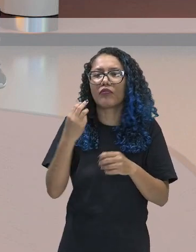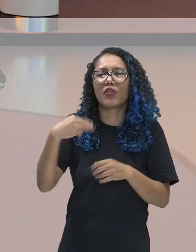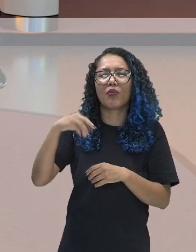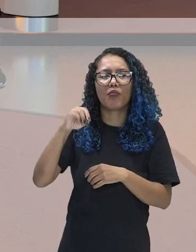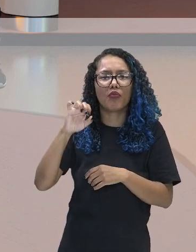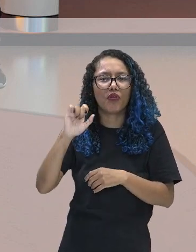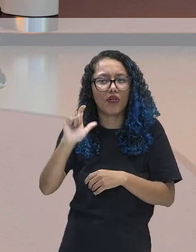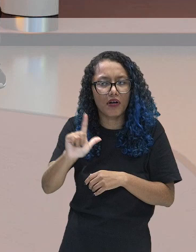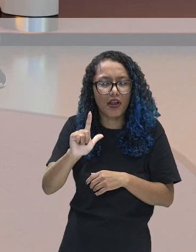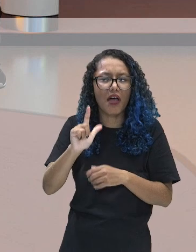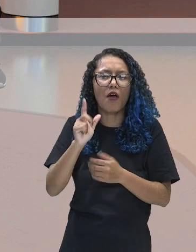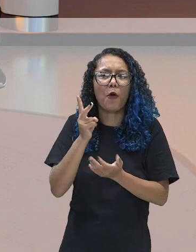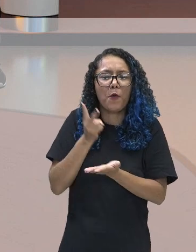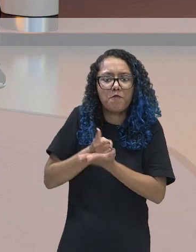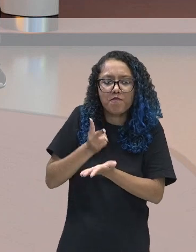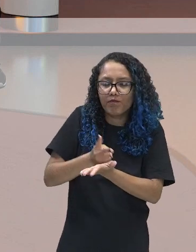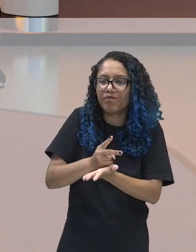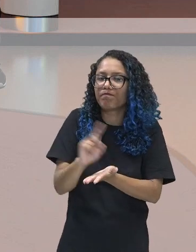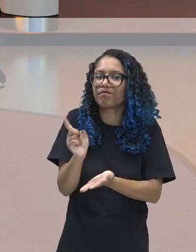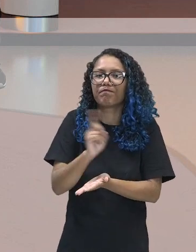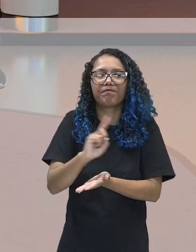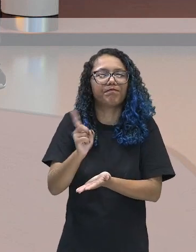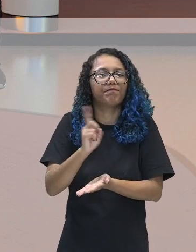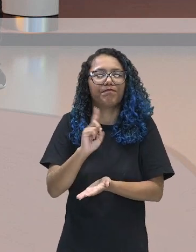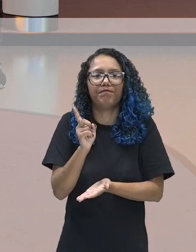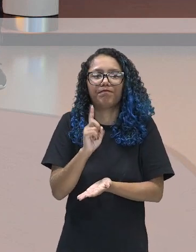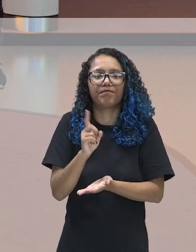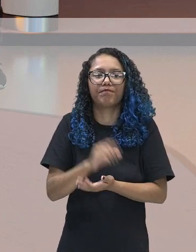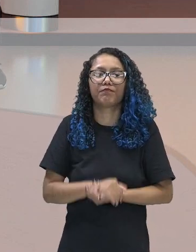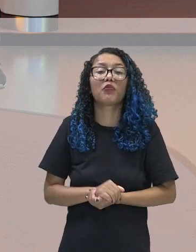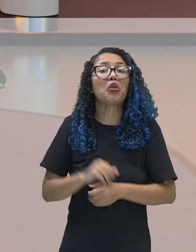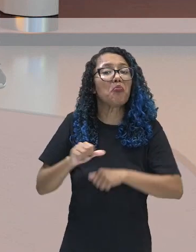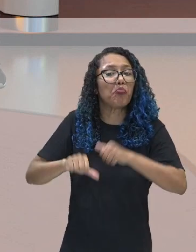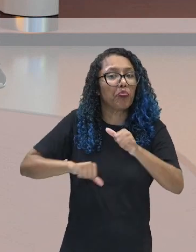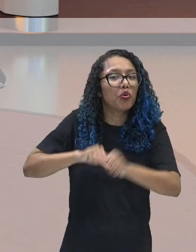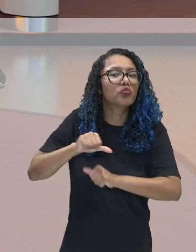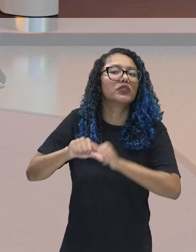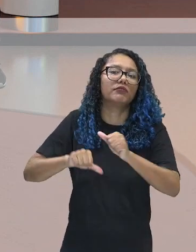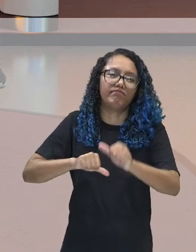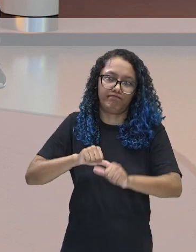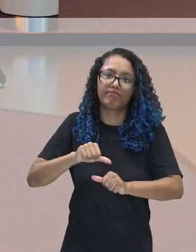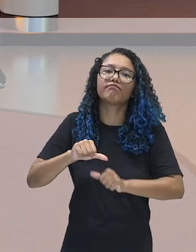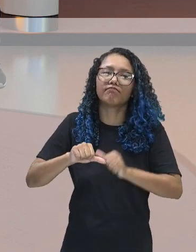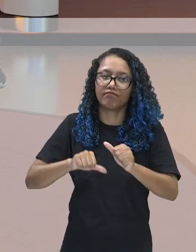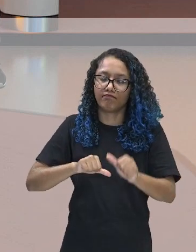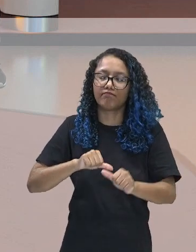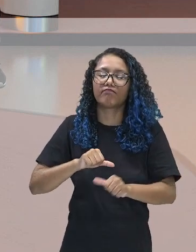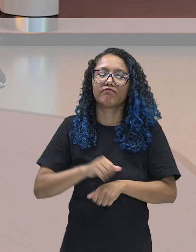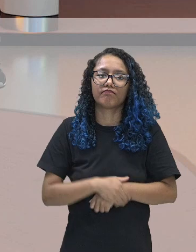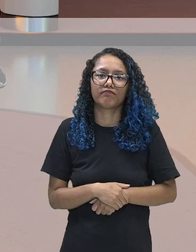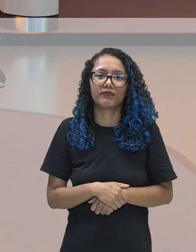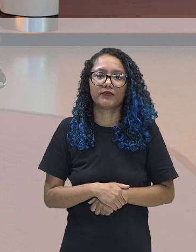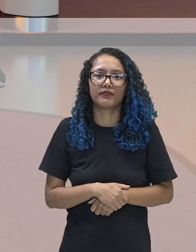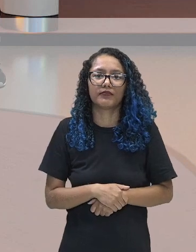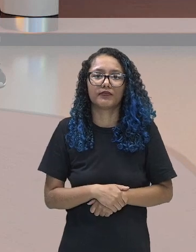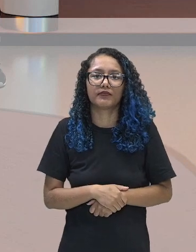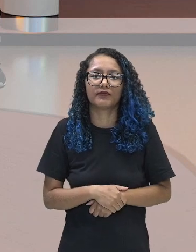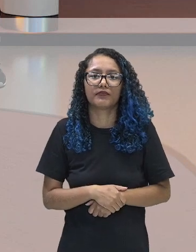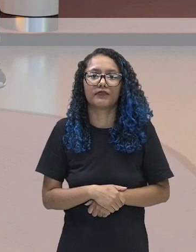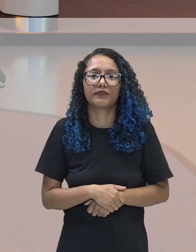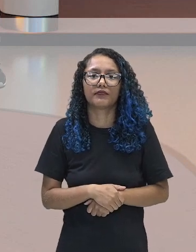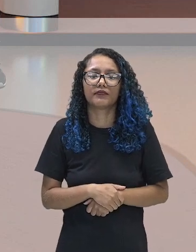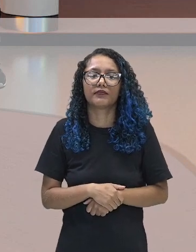não são permanentes, tá, gente? Elas são mutáveis. A forma como a gente aborda